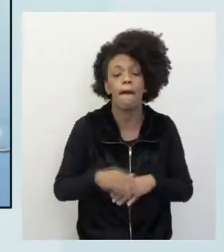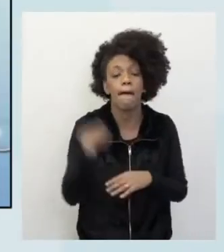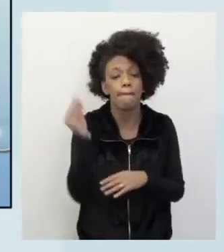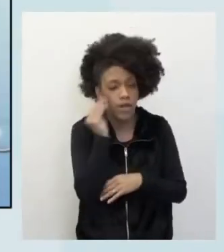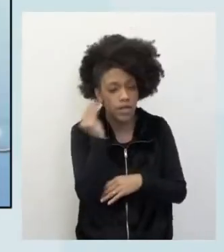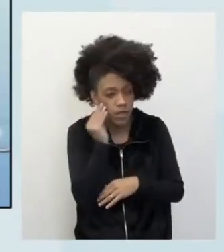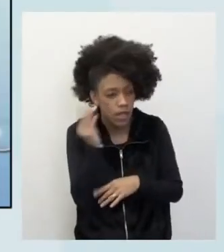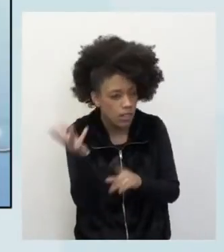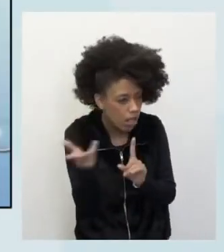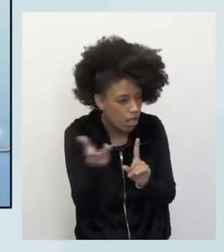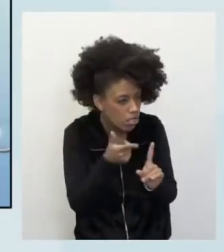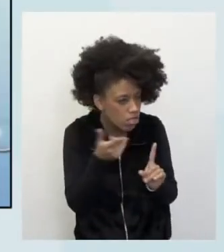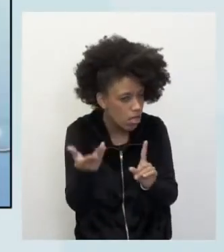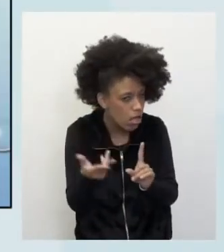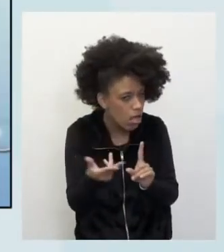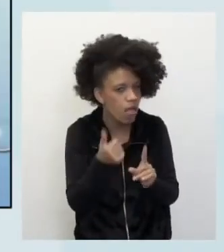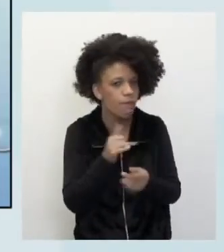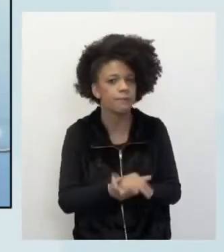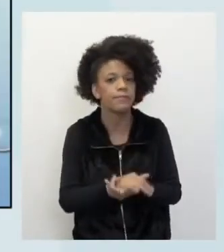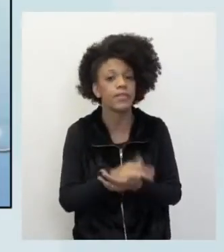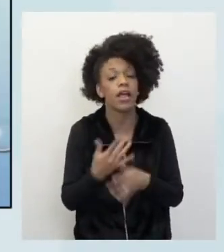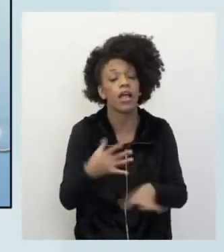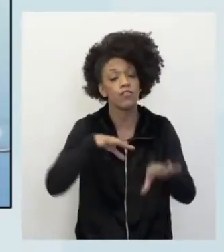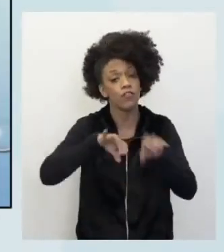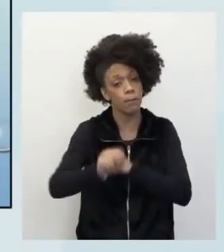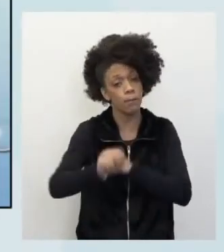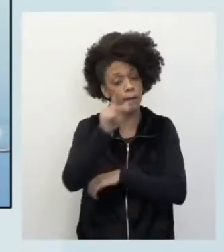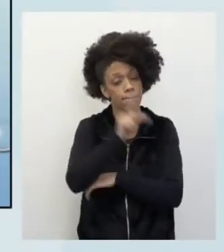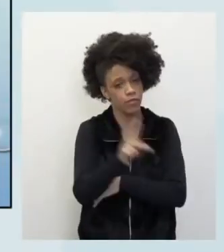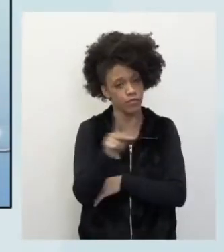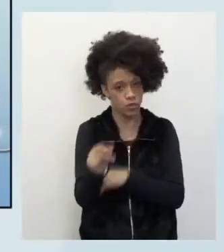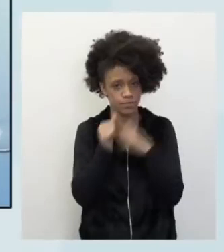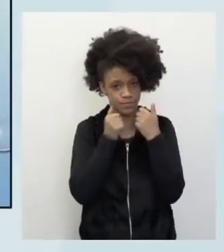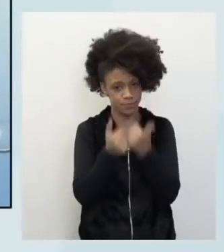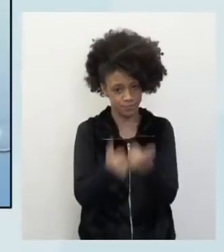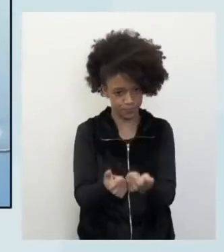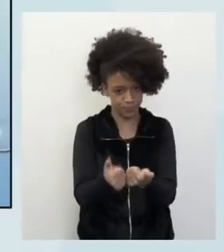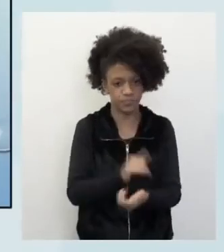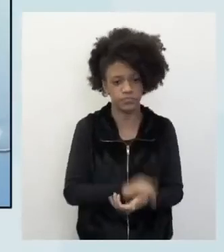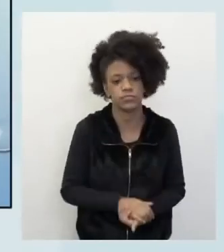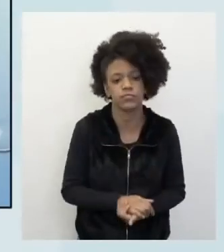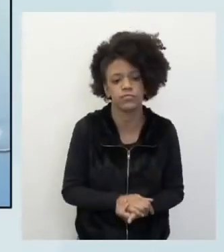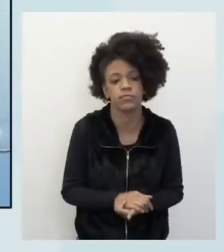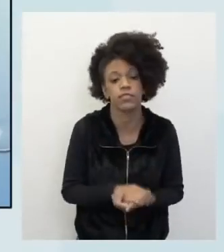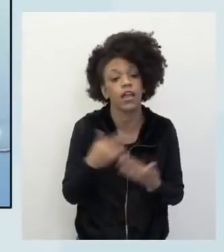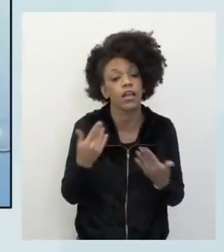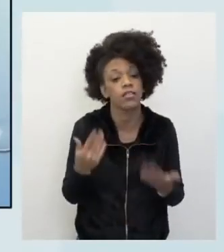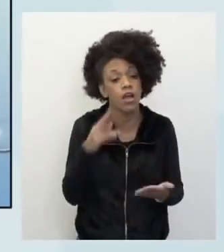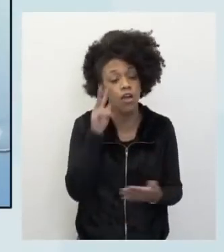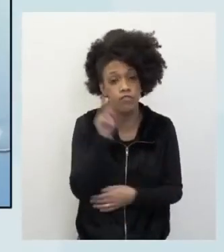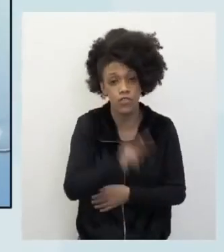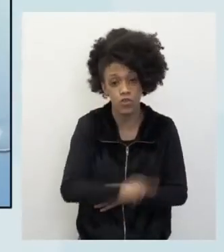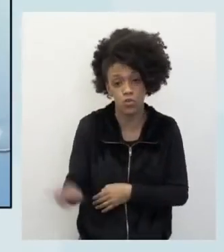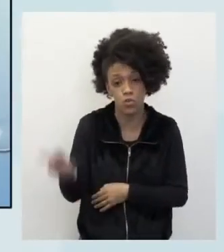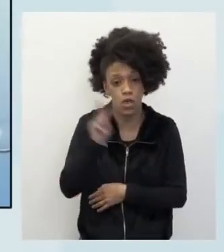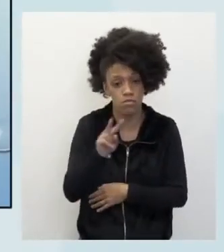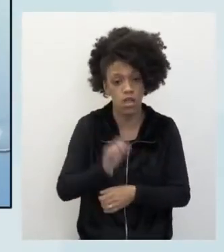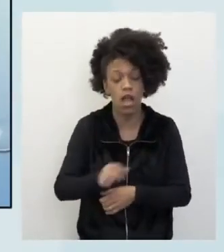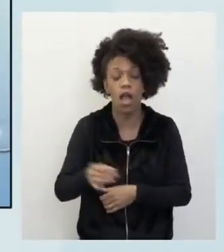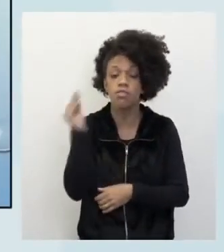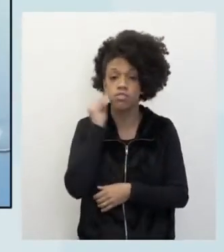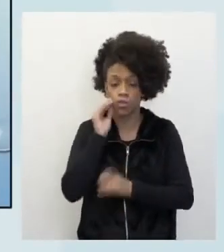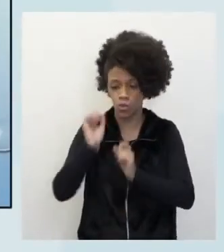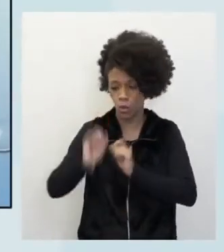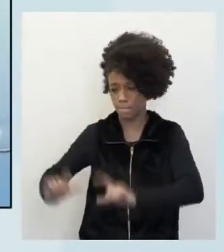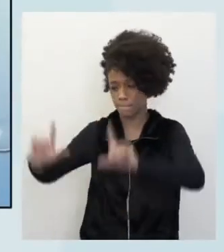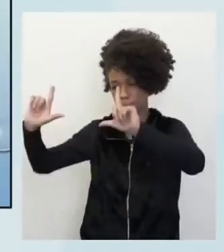tentar nos convencer a sermos professores, tá bom? Então, para a sua melhor visualização, a gente tentou ampliar. Mesmo quem está aí